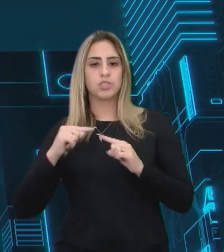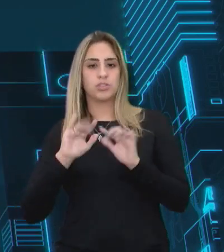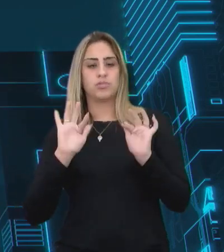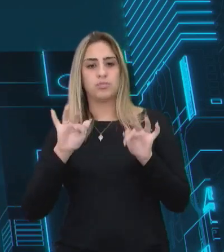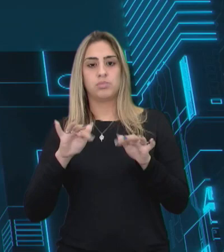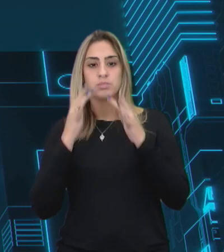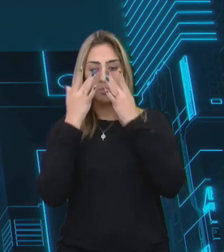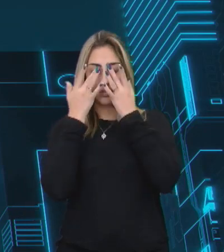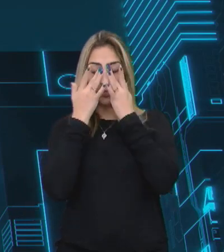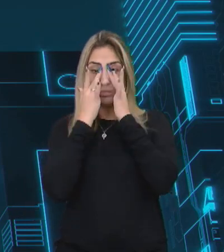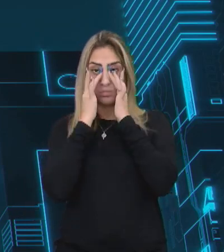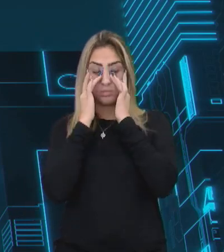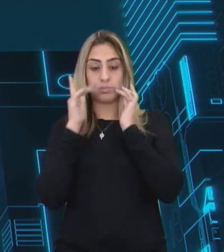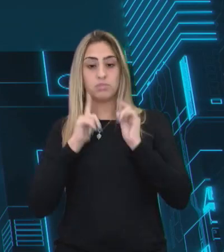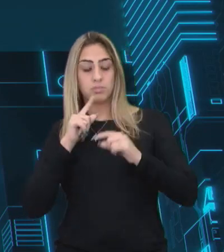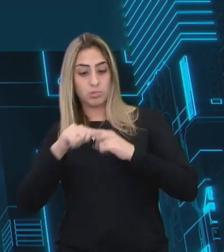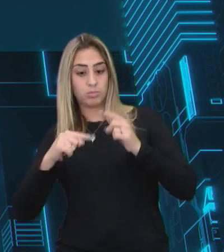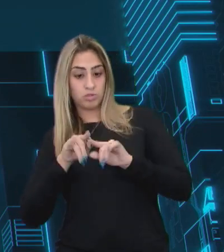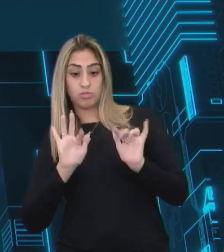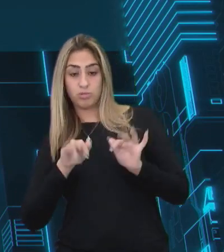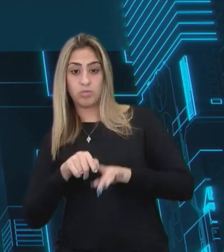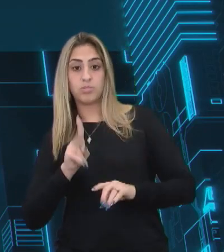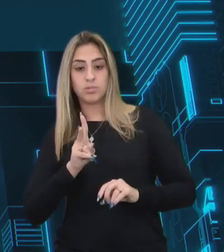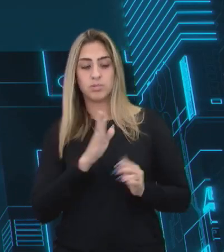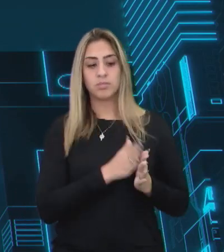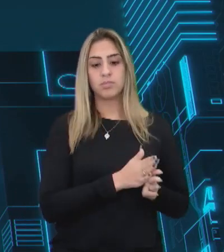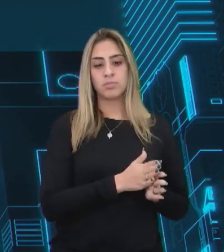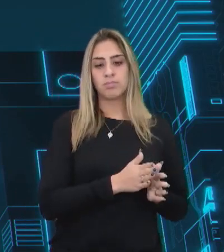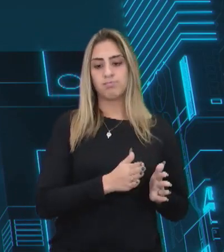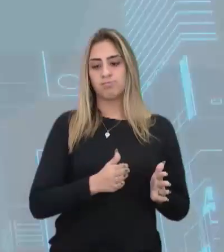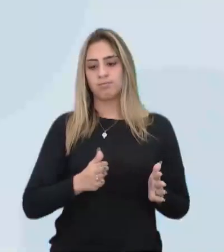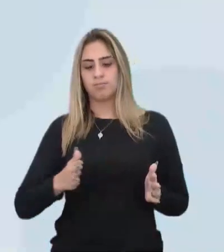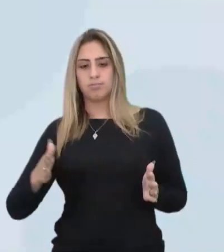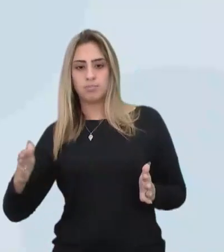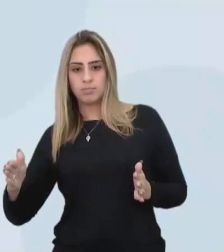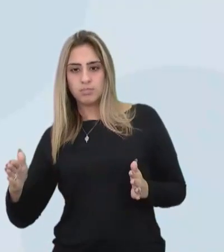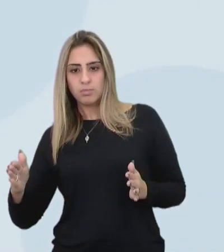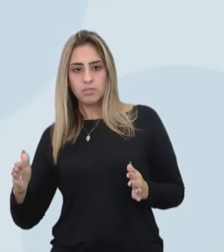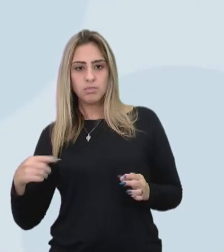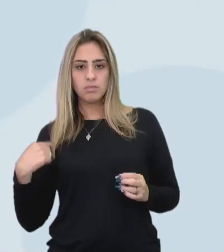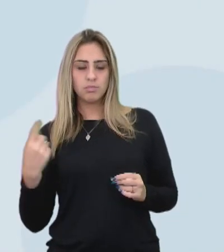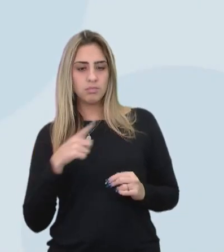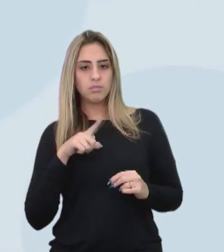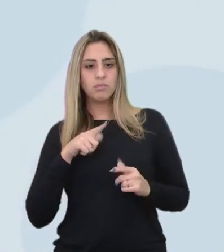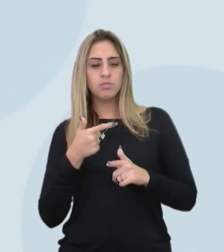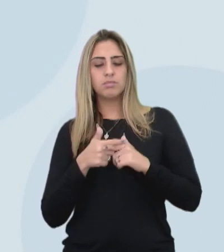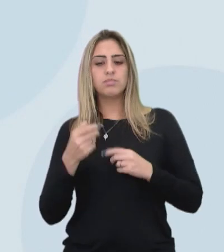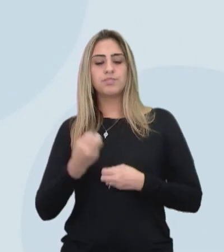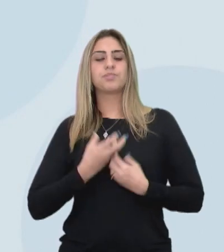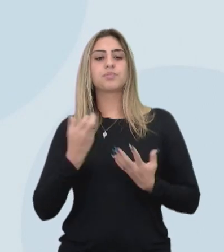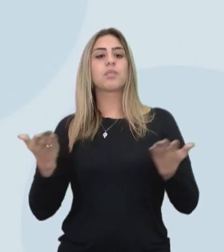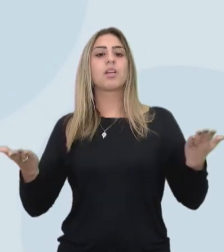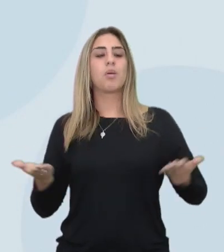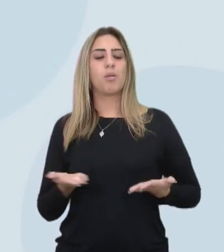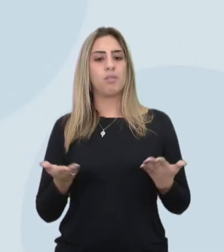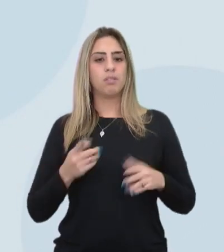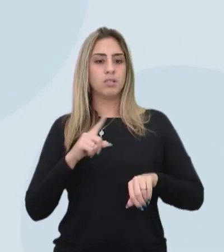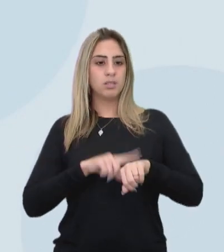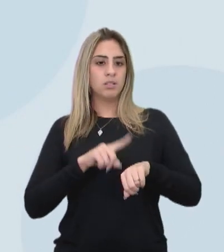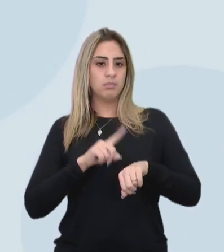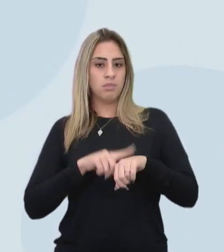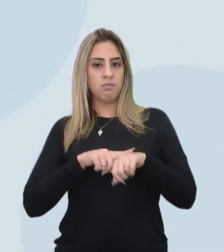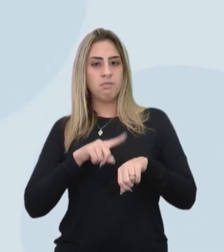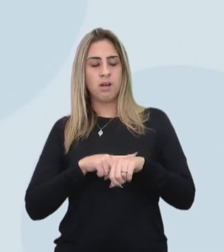Mas para chegar nesse objetivo, nós temos sempre que passar pelo nosso percurso. No percurso, nós temos algumas informações agora, que são os momentos